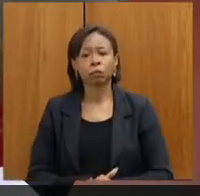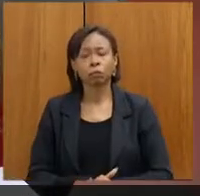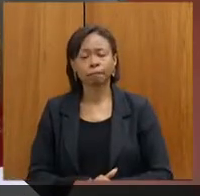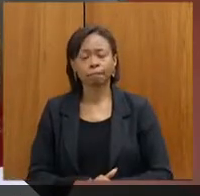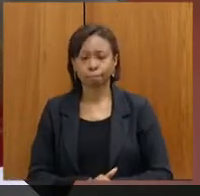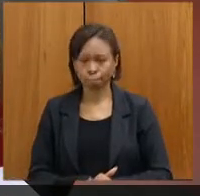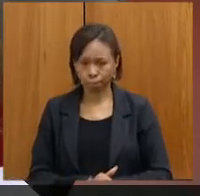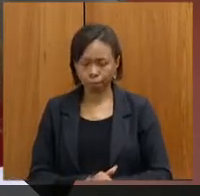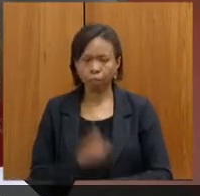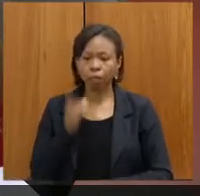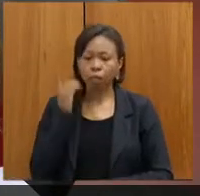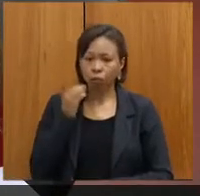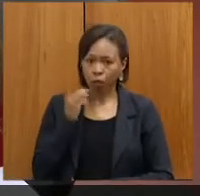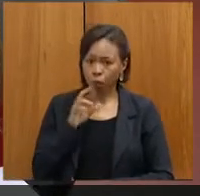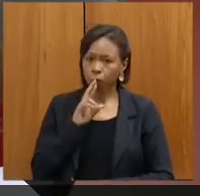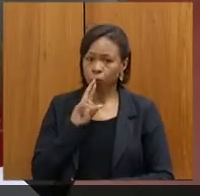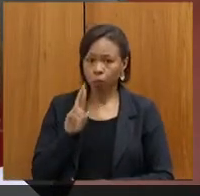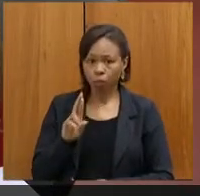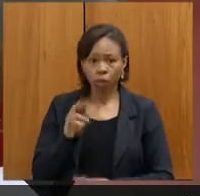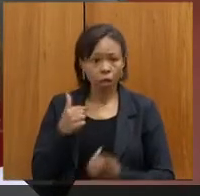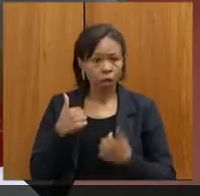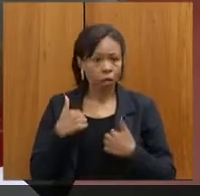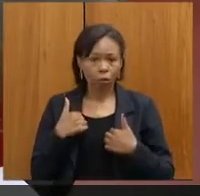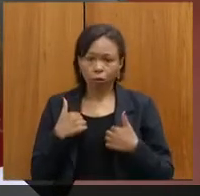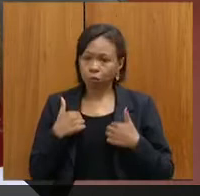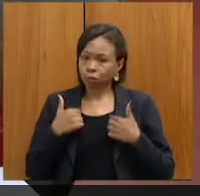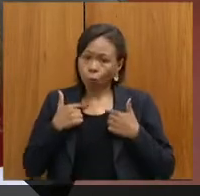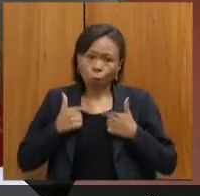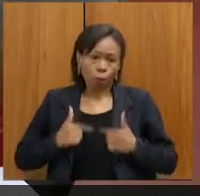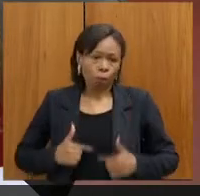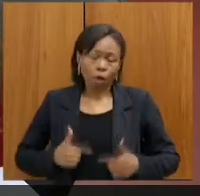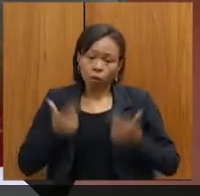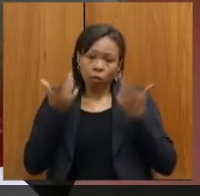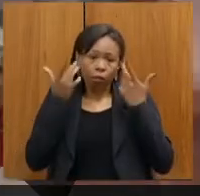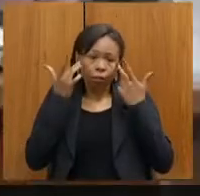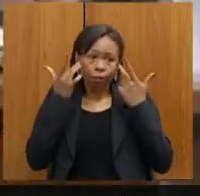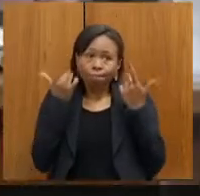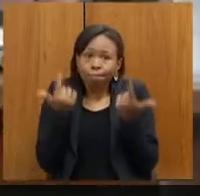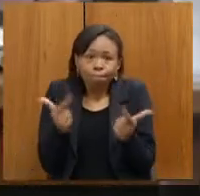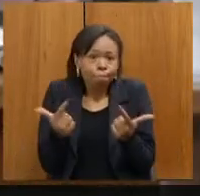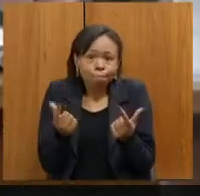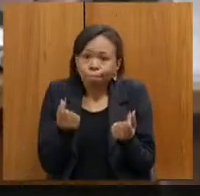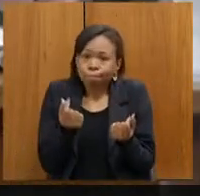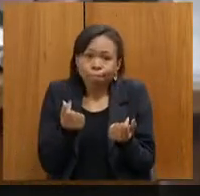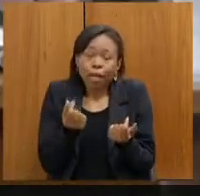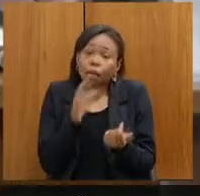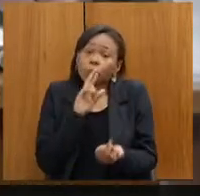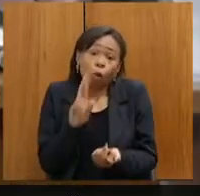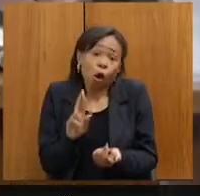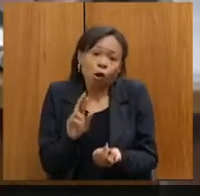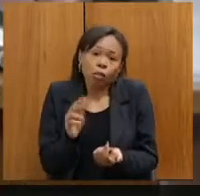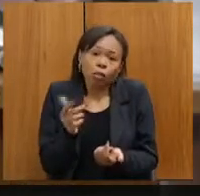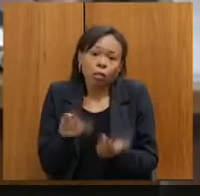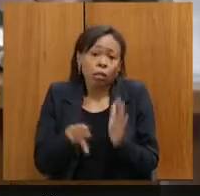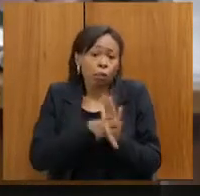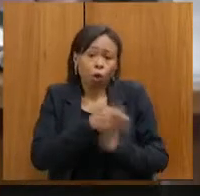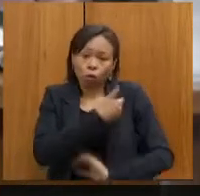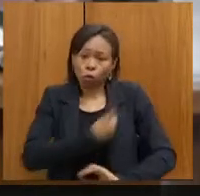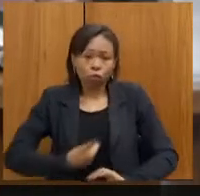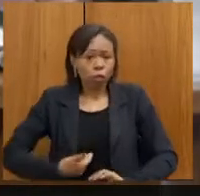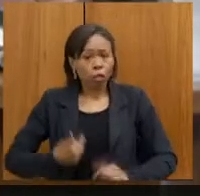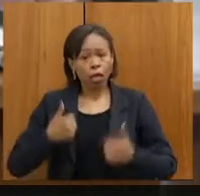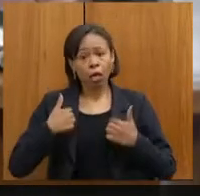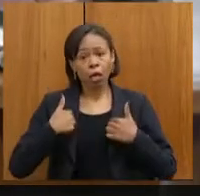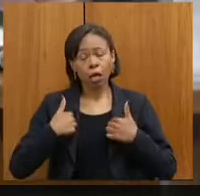a deputada como eu falei eu não tenho como dar sempre essa resposta a senhora eu não é uma política do estado eu não tenho como